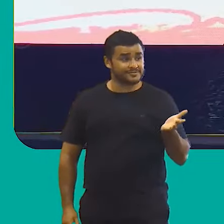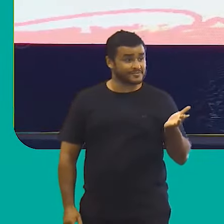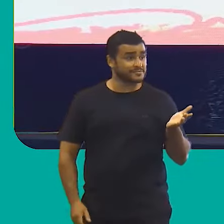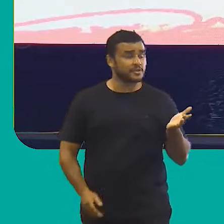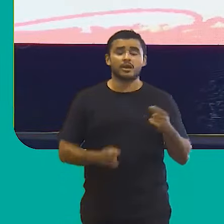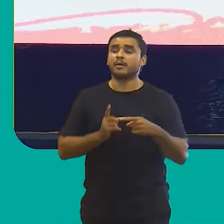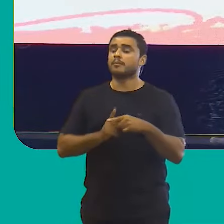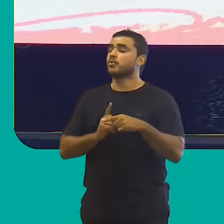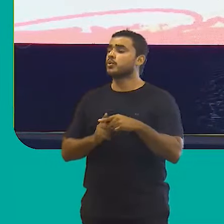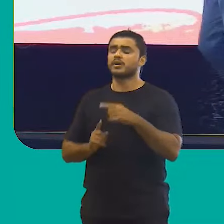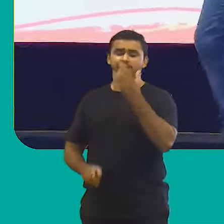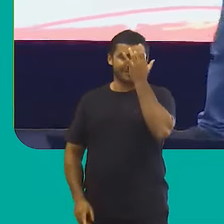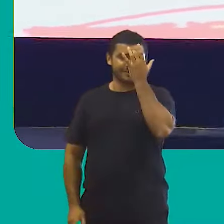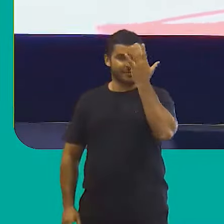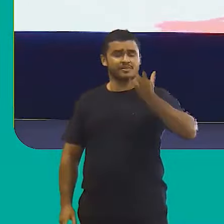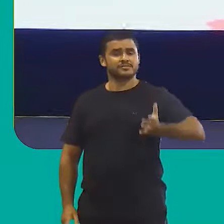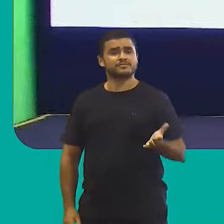é considerada fácil?